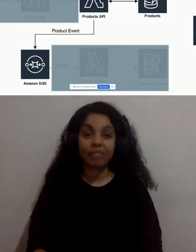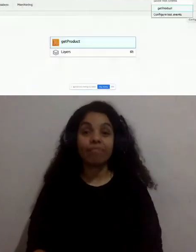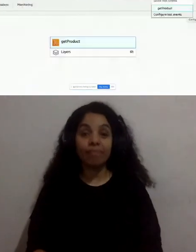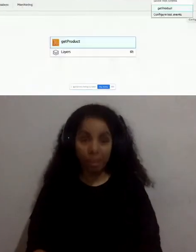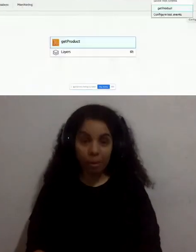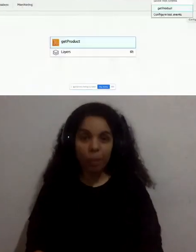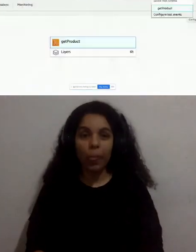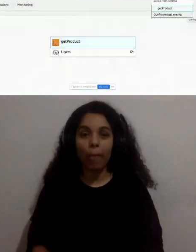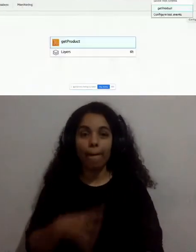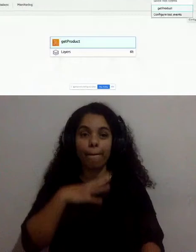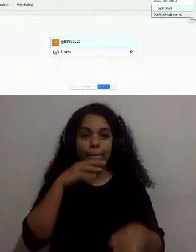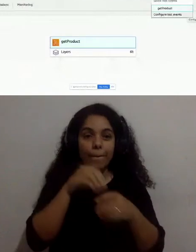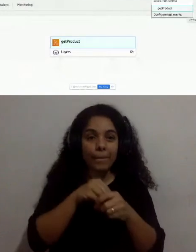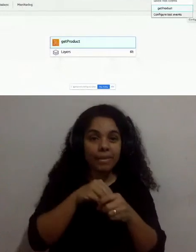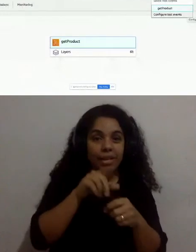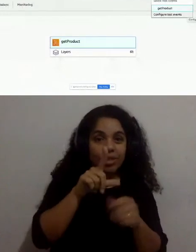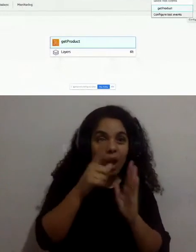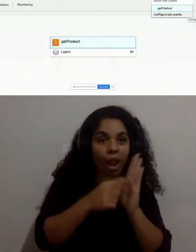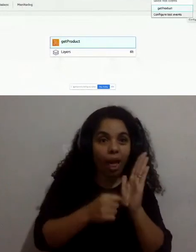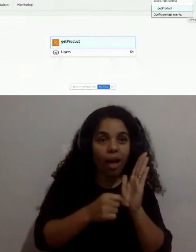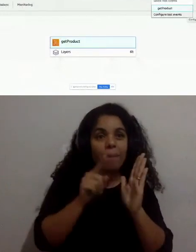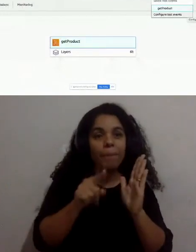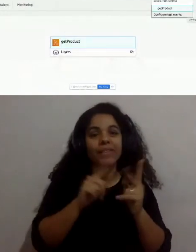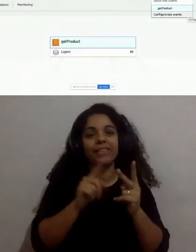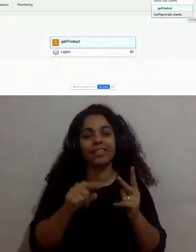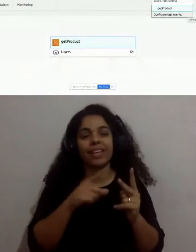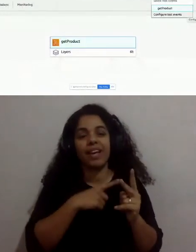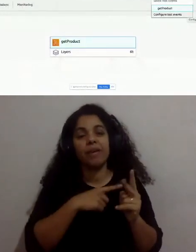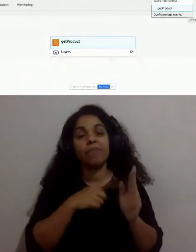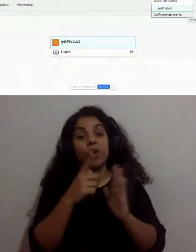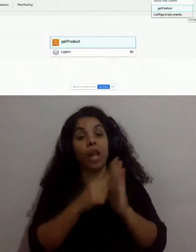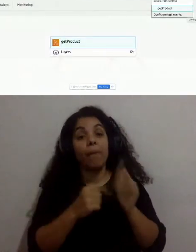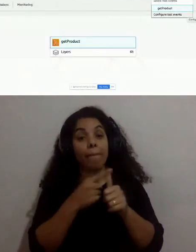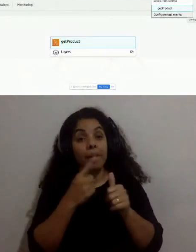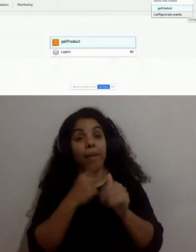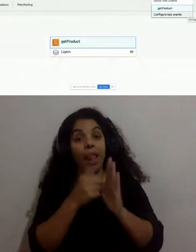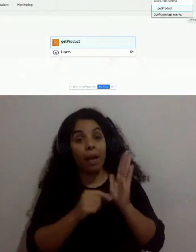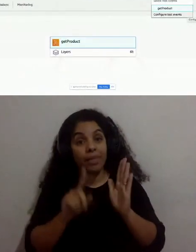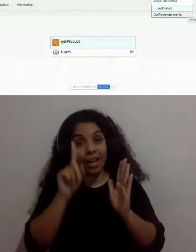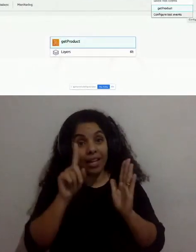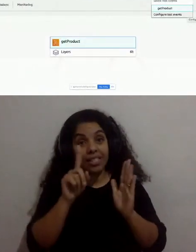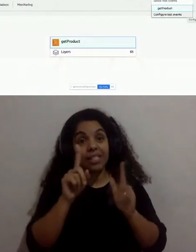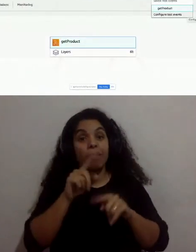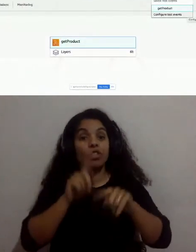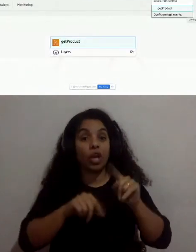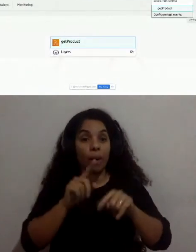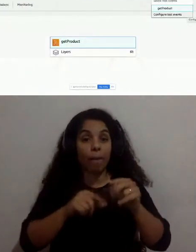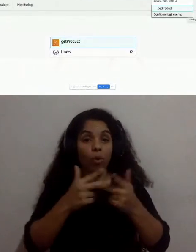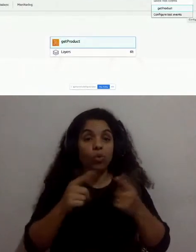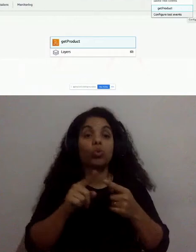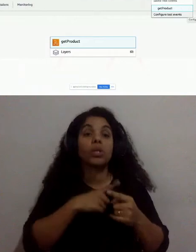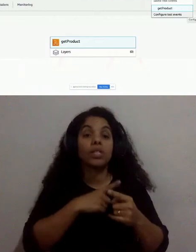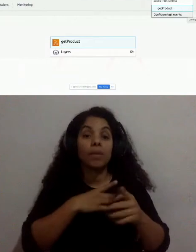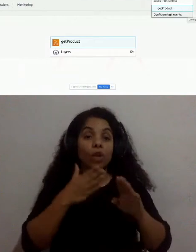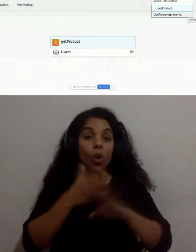Bom, dentro do meu Lambda, que é o primeiro Lambda lá de cima, o Lambda de produtos, eu